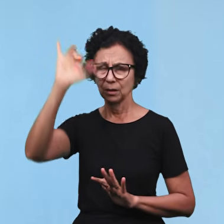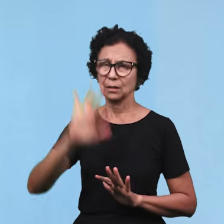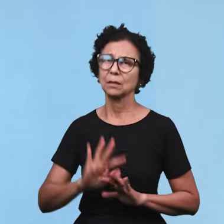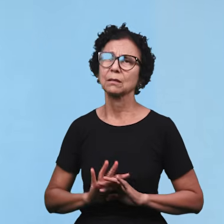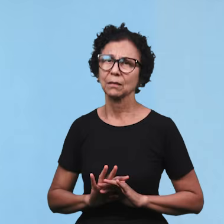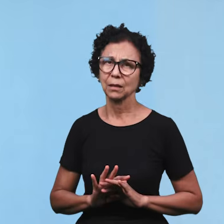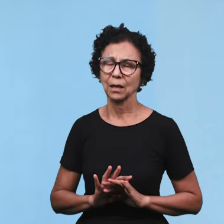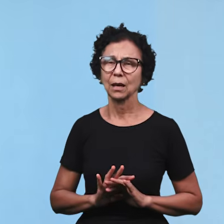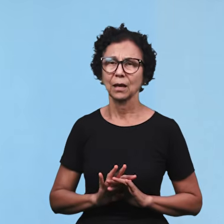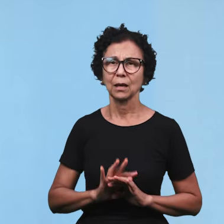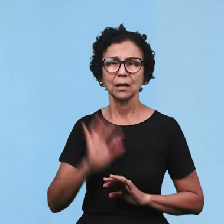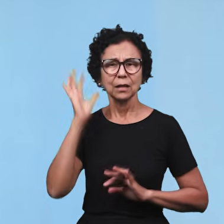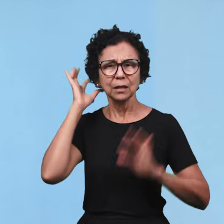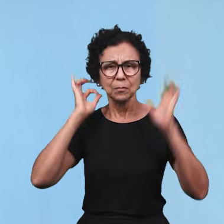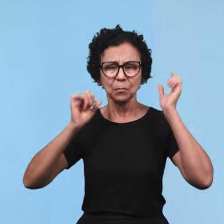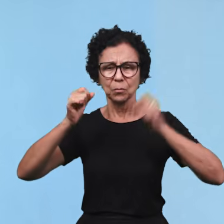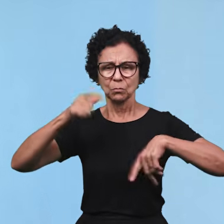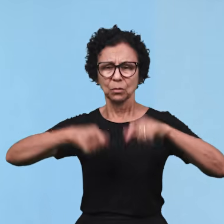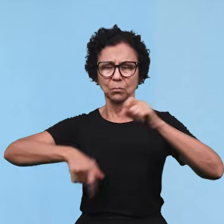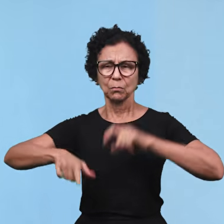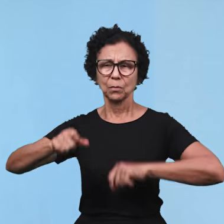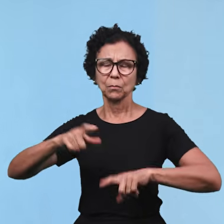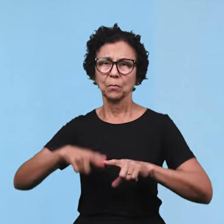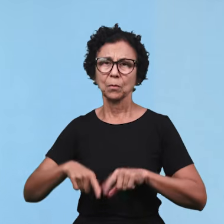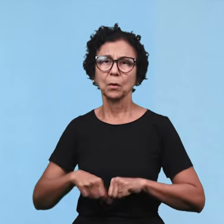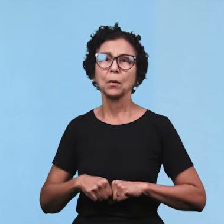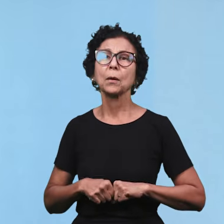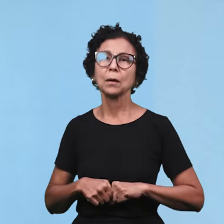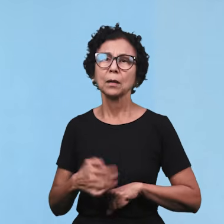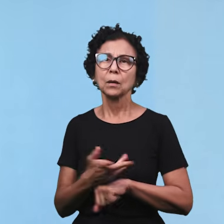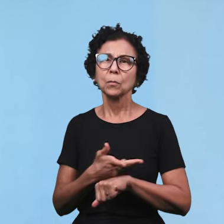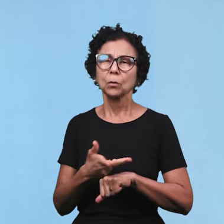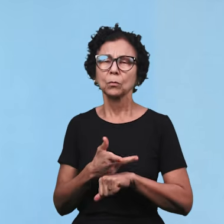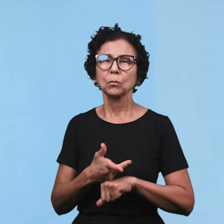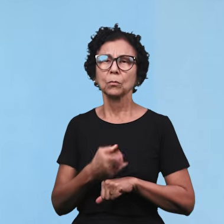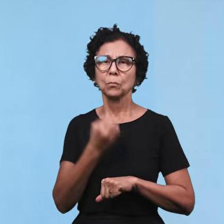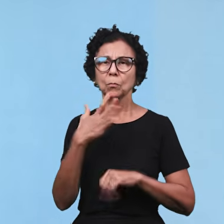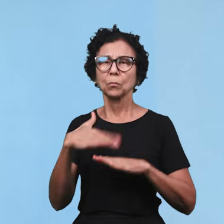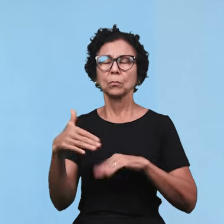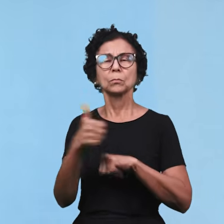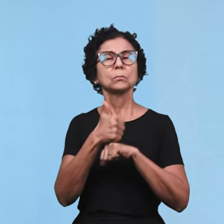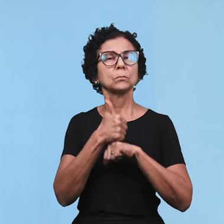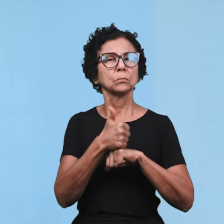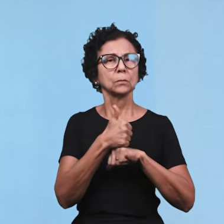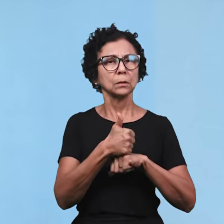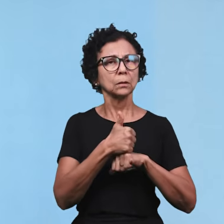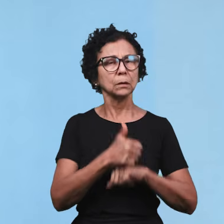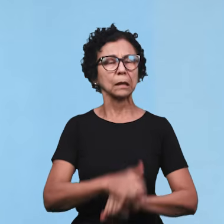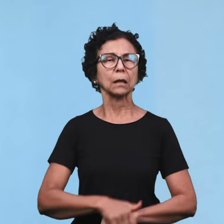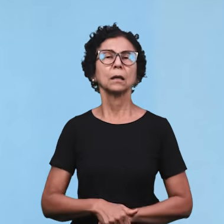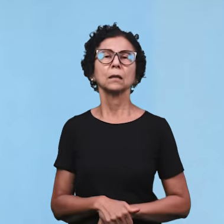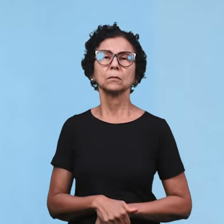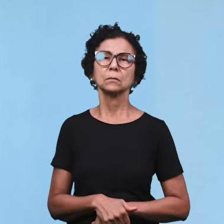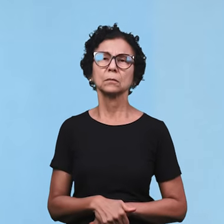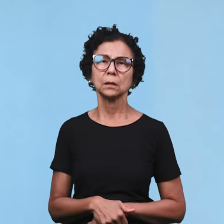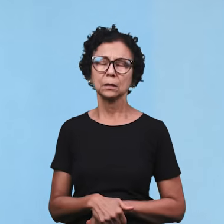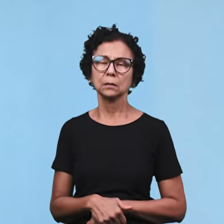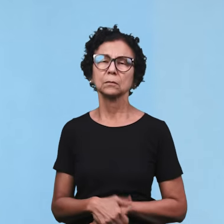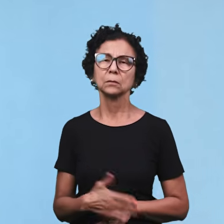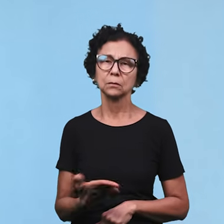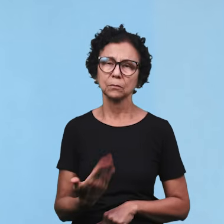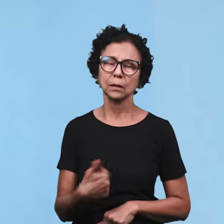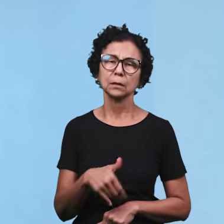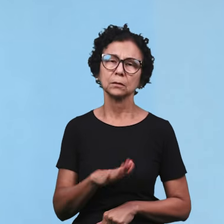ajuda. Procure ajuda o quanto antes e melhor, procure um bom profissional que realmente vai te atender, vai